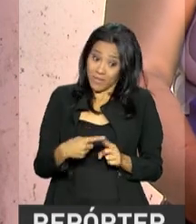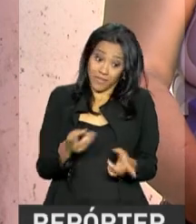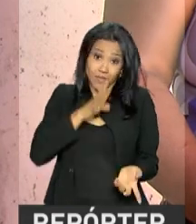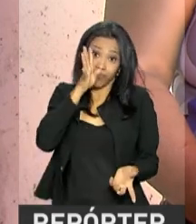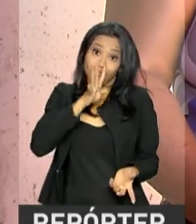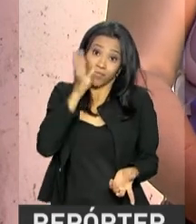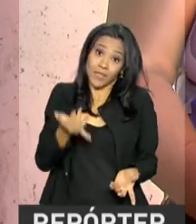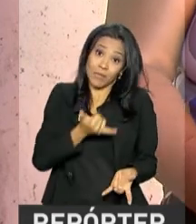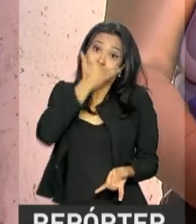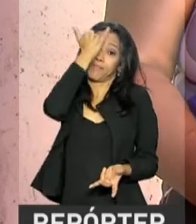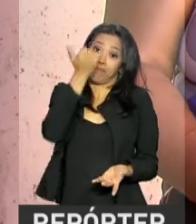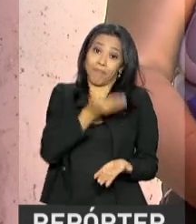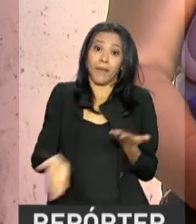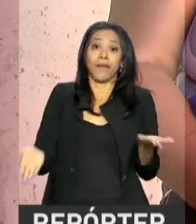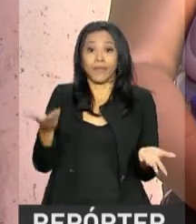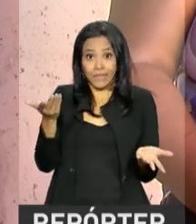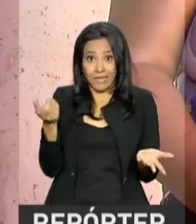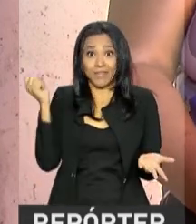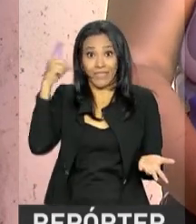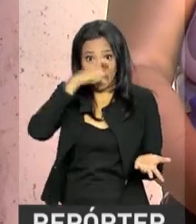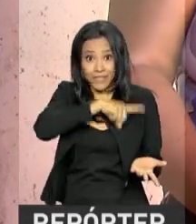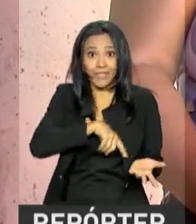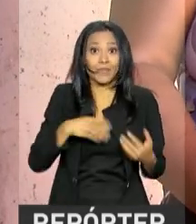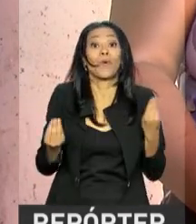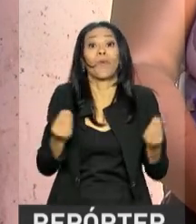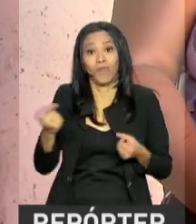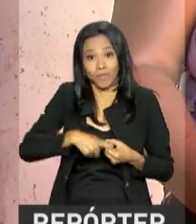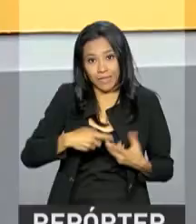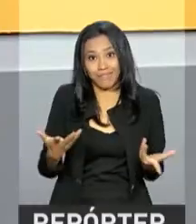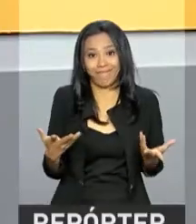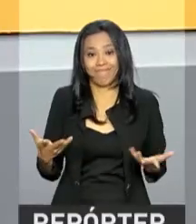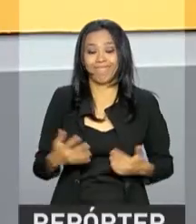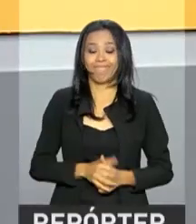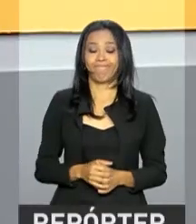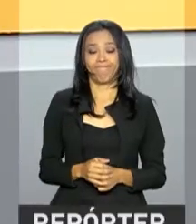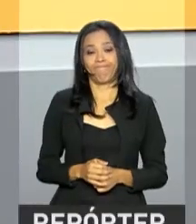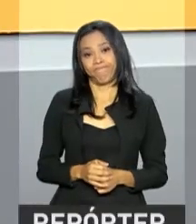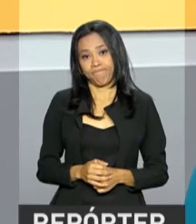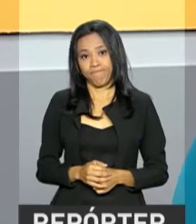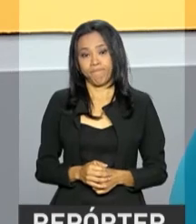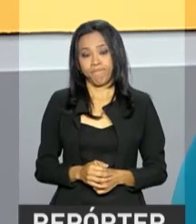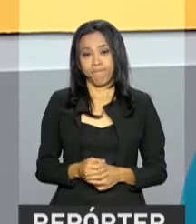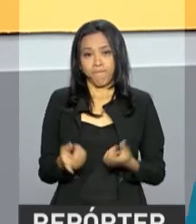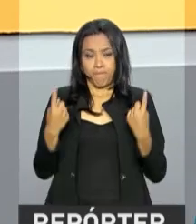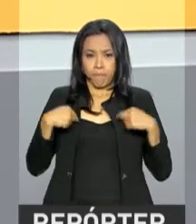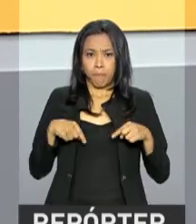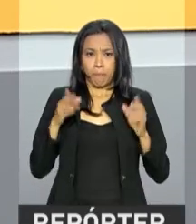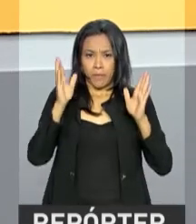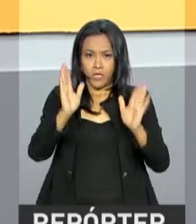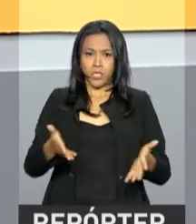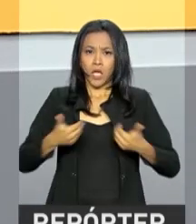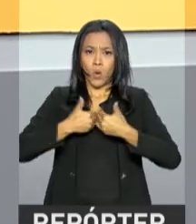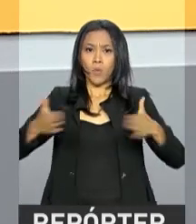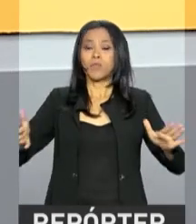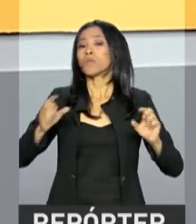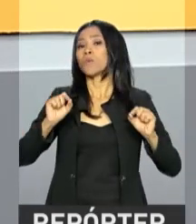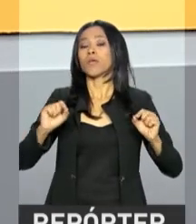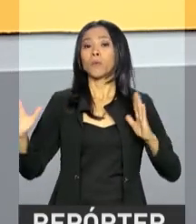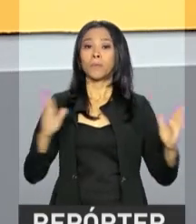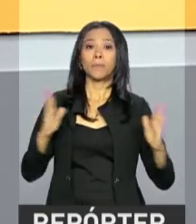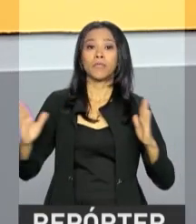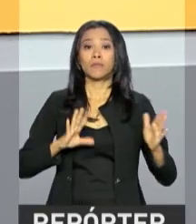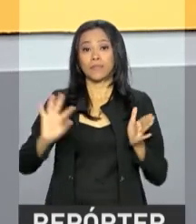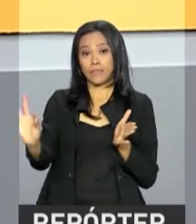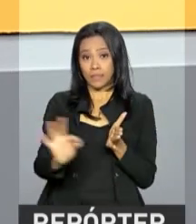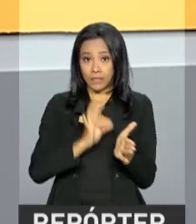sei que eu vou perder aí o bicho pega que é mais difícil de volta começou o prazo de inscrições